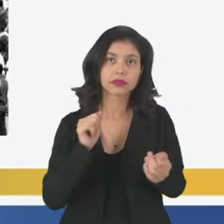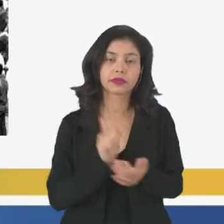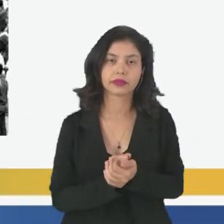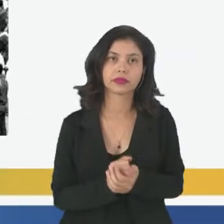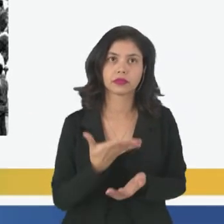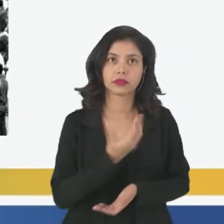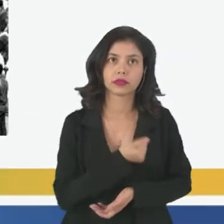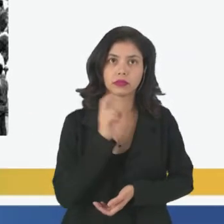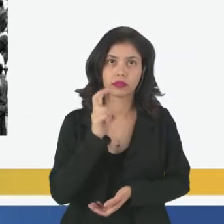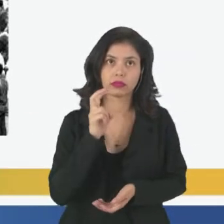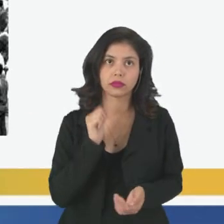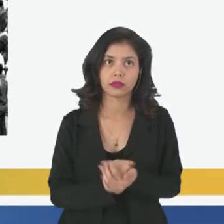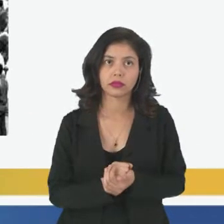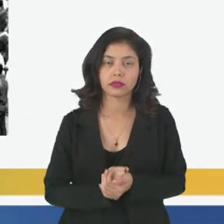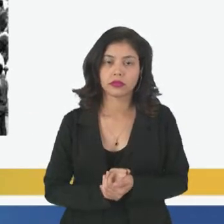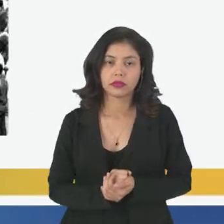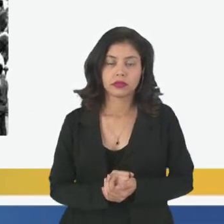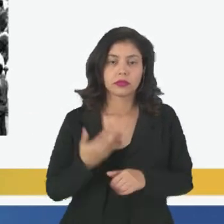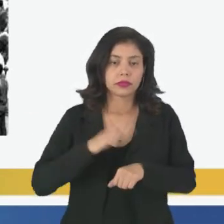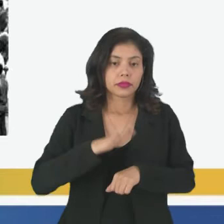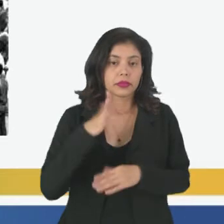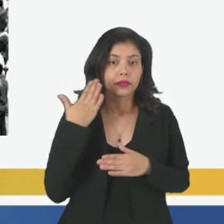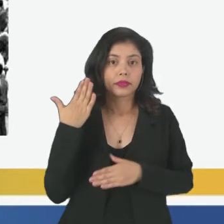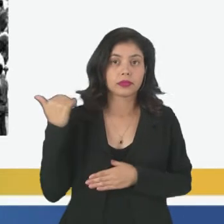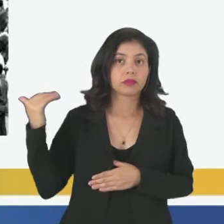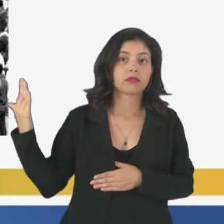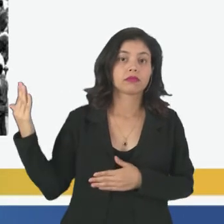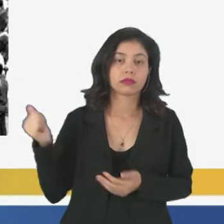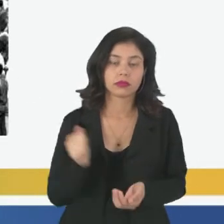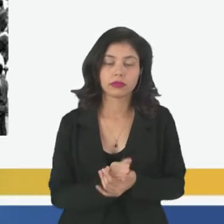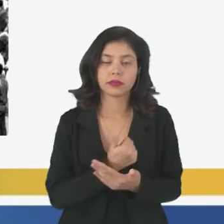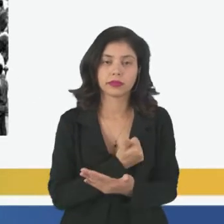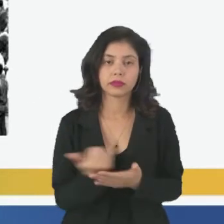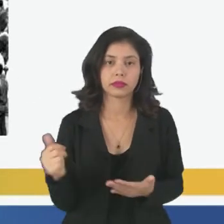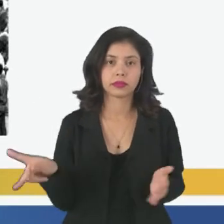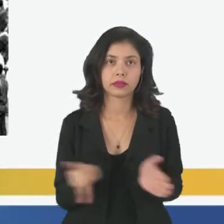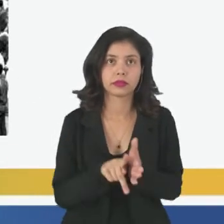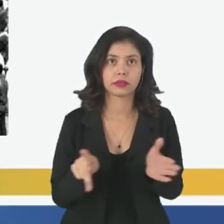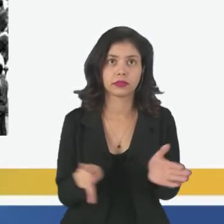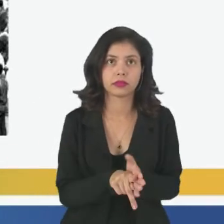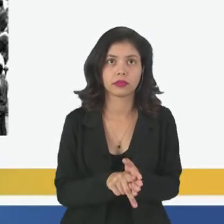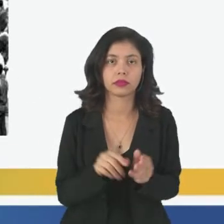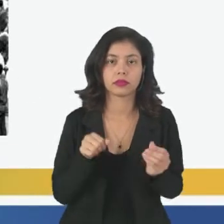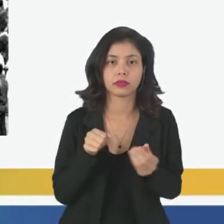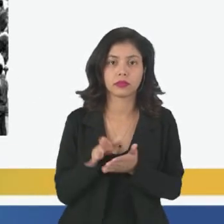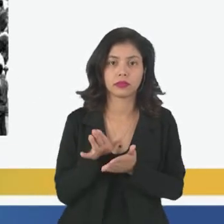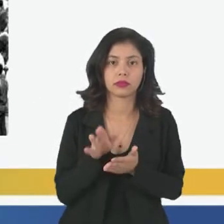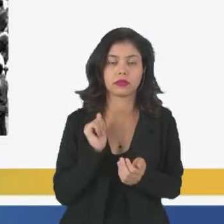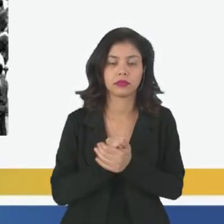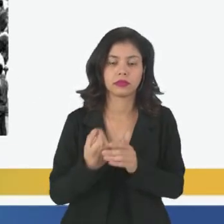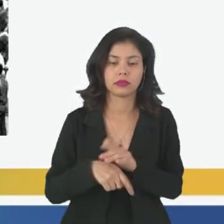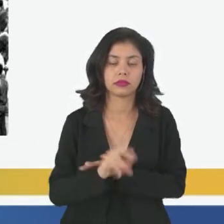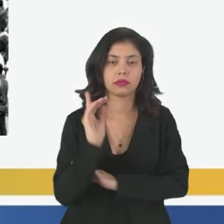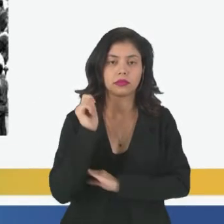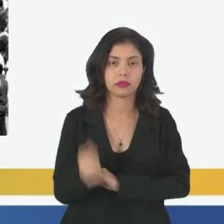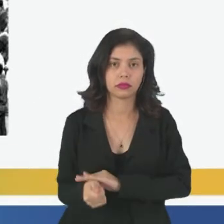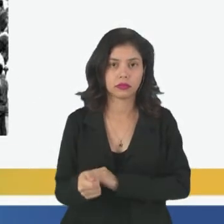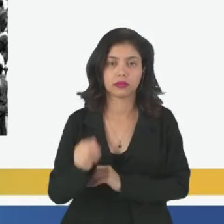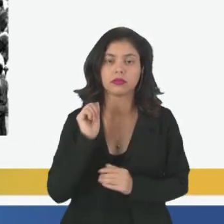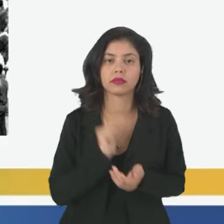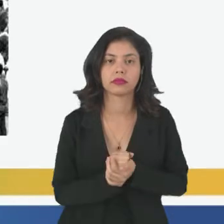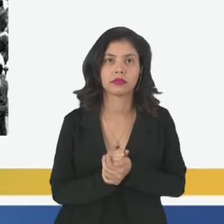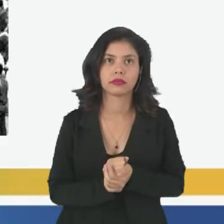Institucional número 5 vai ser um dos mais famosos atos institucionais que foram lançados dentro da ditadura